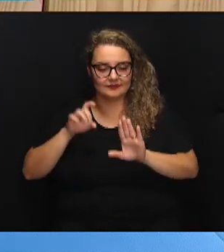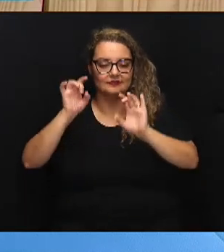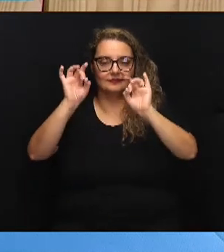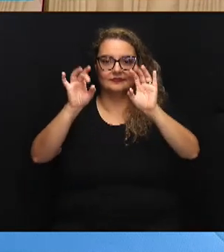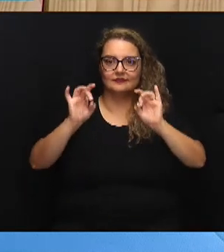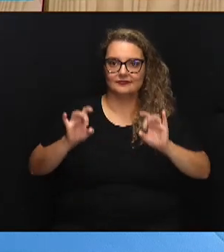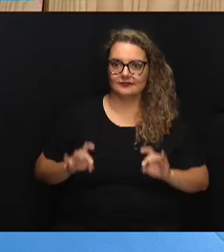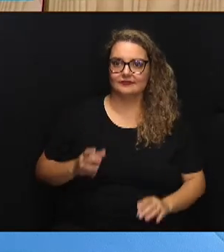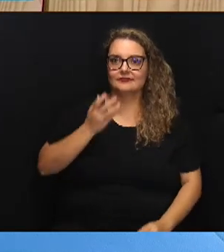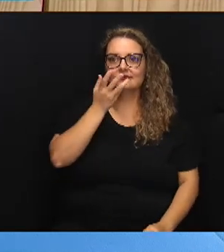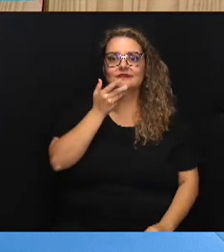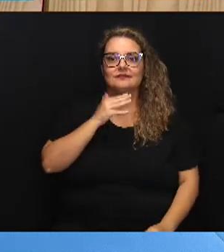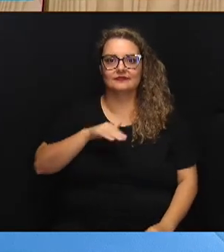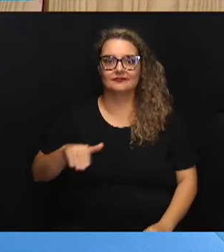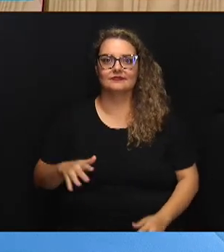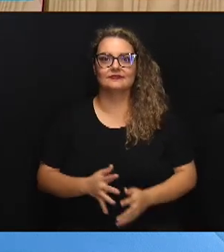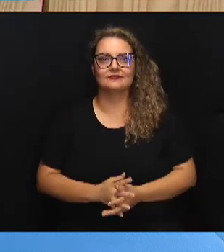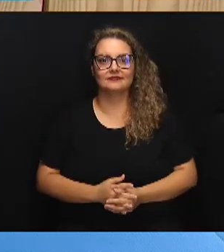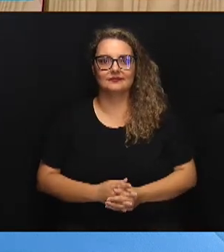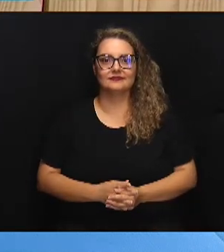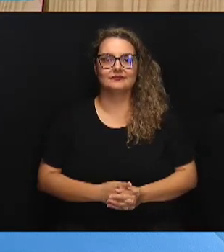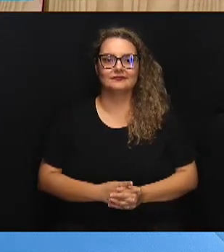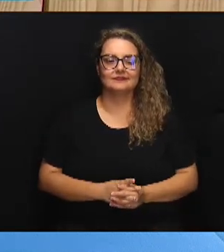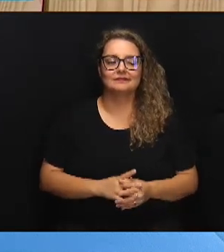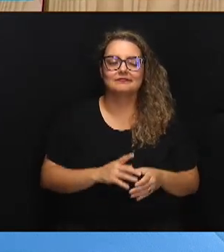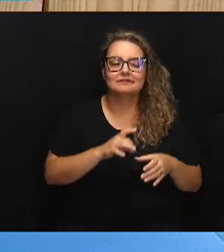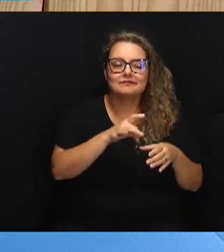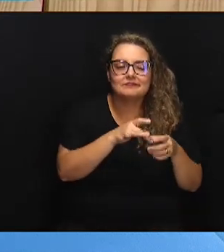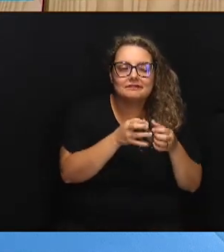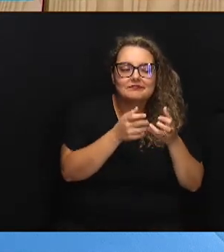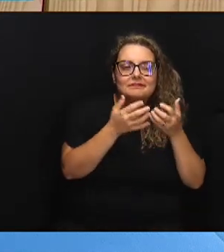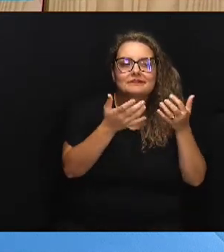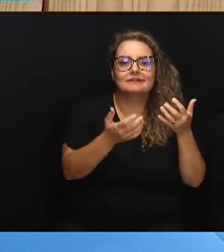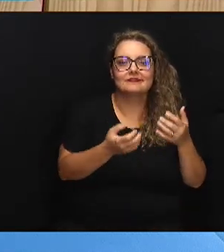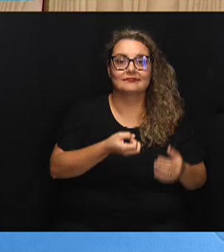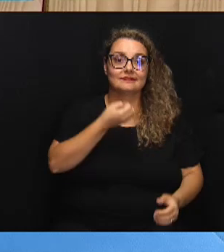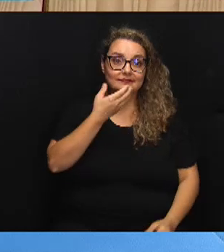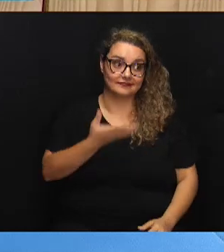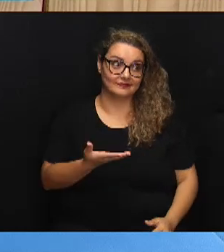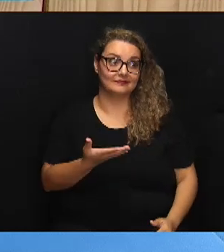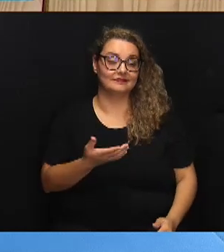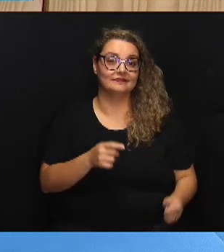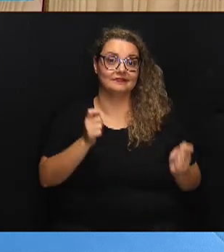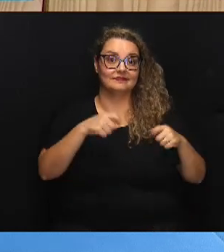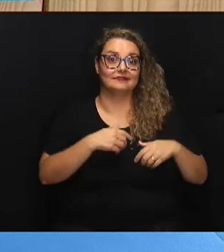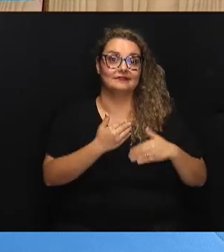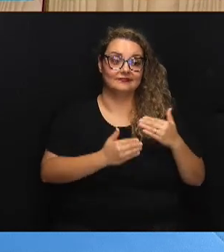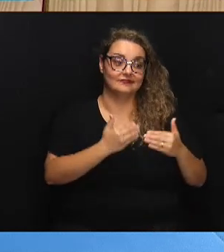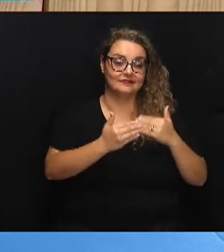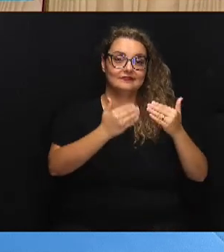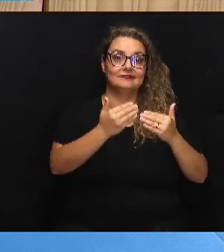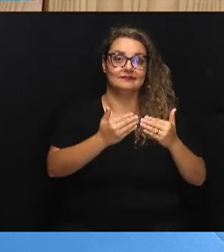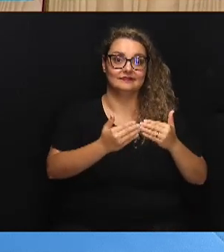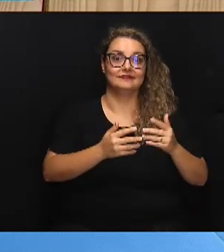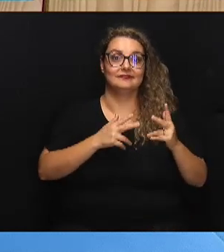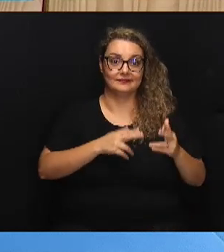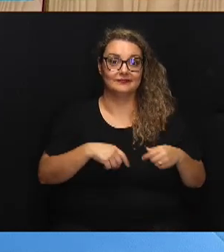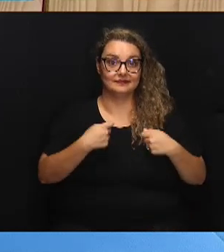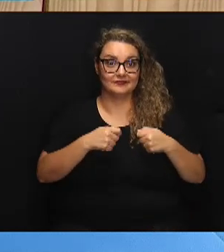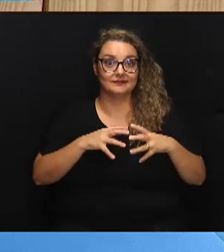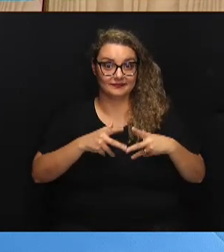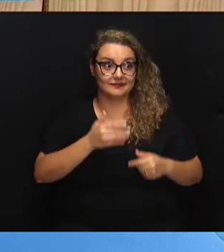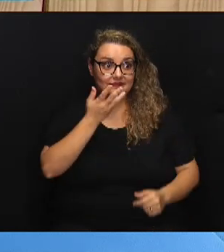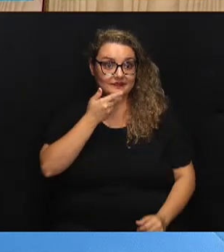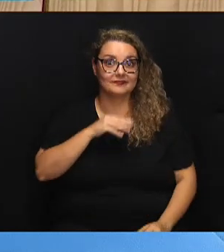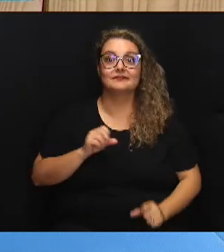para essas crianças. Essa sementinha que é um potencial latente vai sendo regada como deveria ser toda criança,